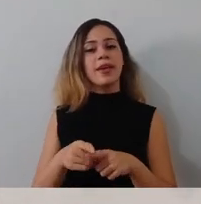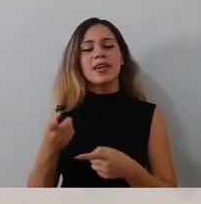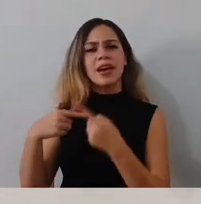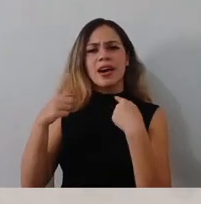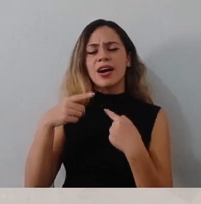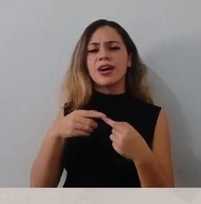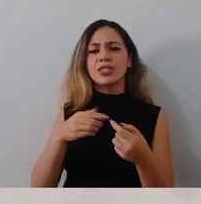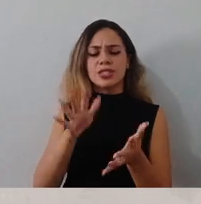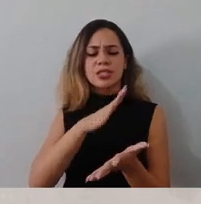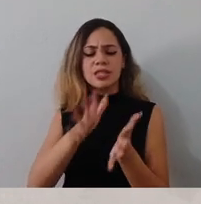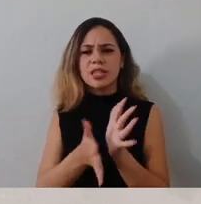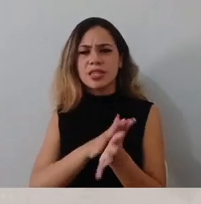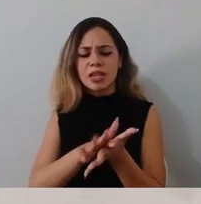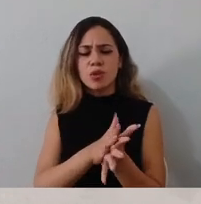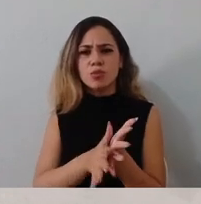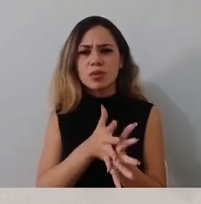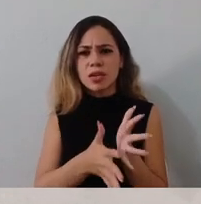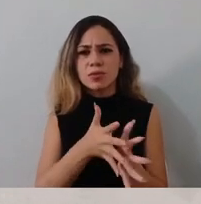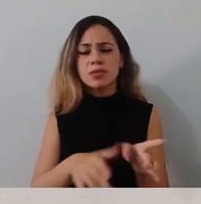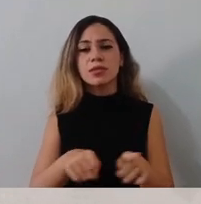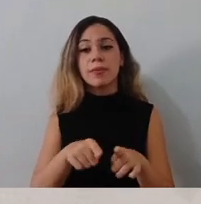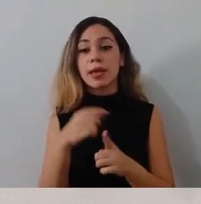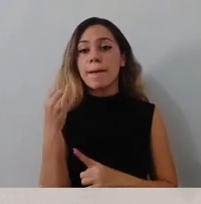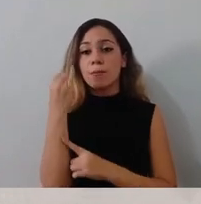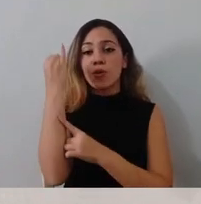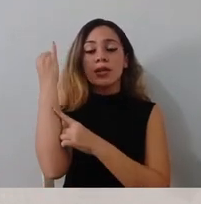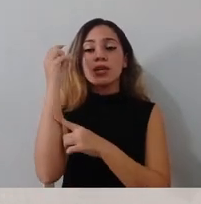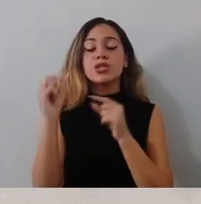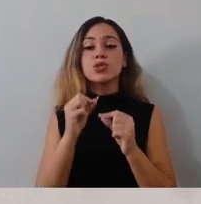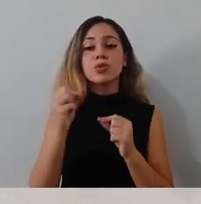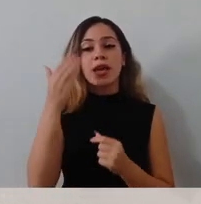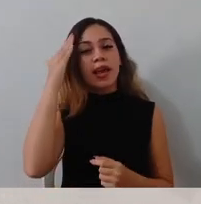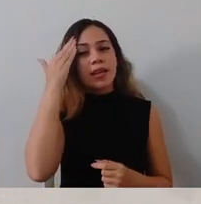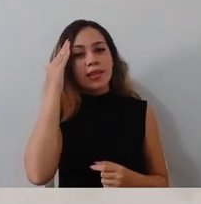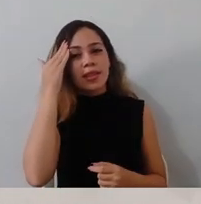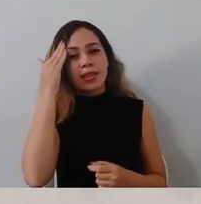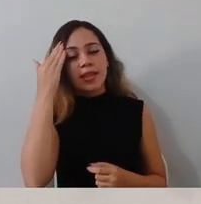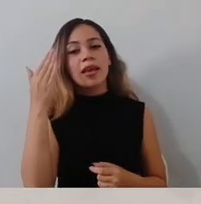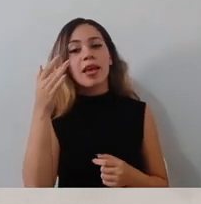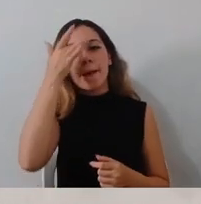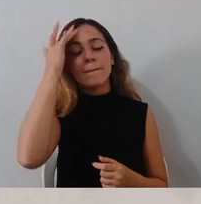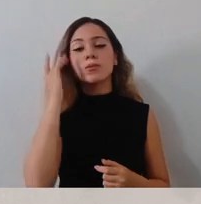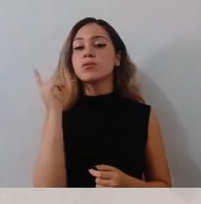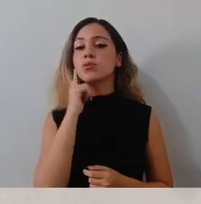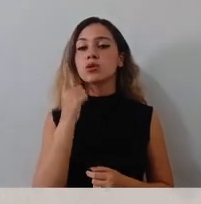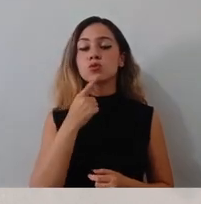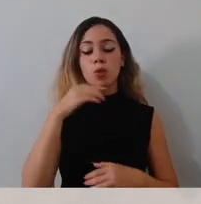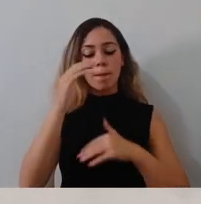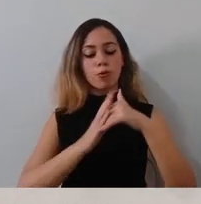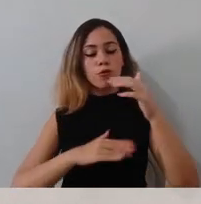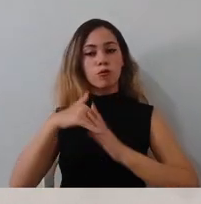querer traduzir por aí, né, para não dar problemas, é importante se aprofundar com a pessoa surda também,